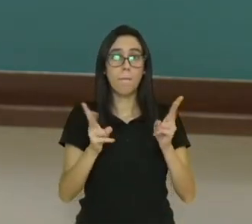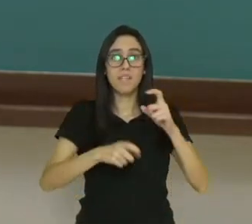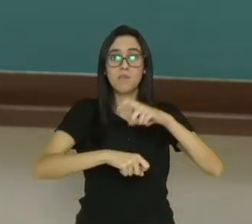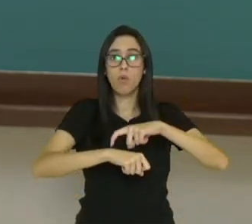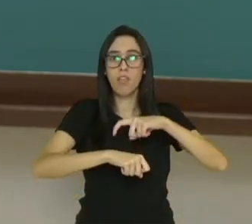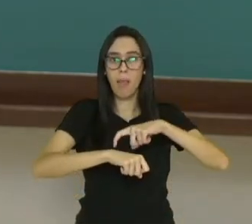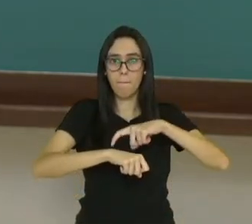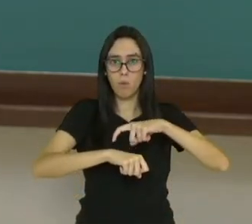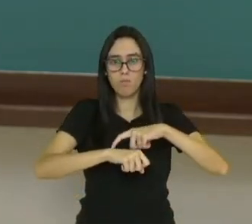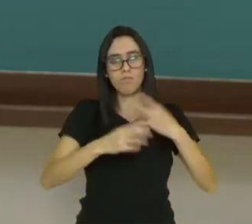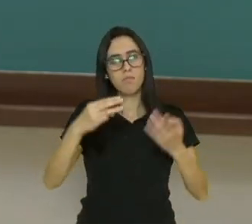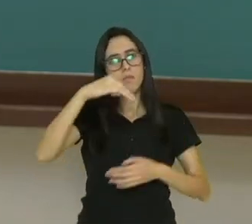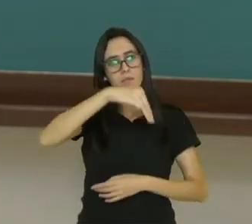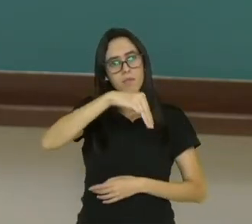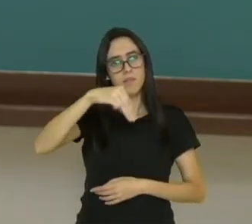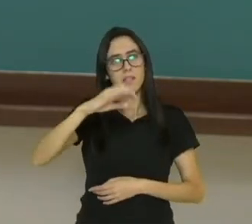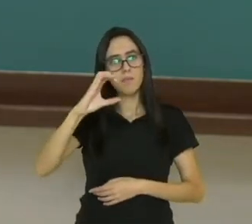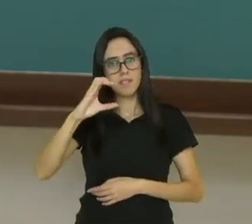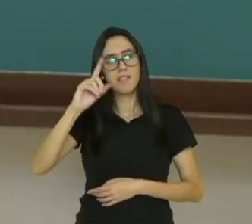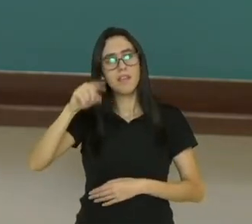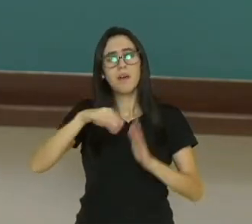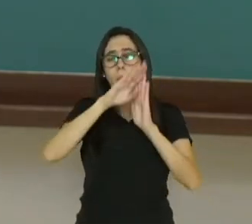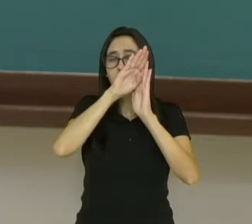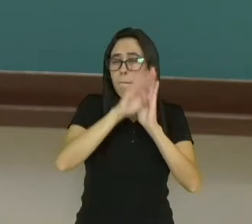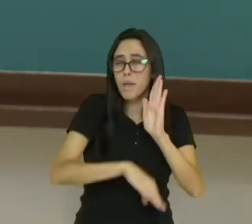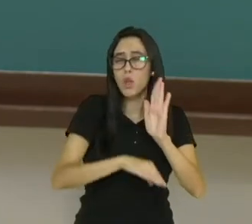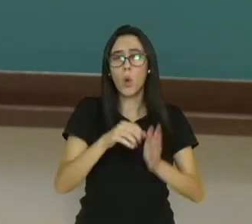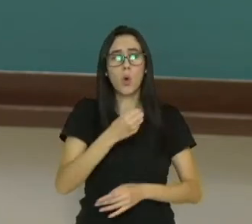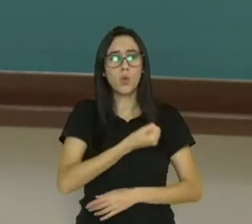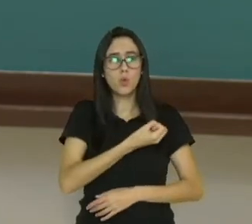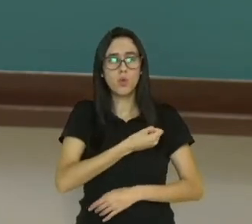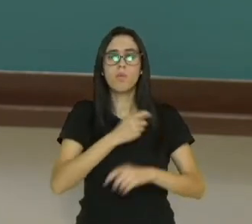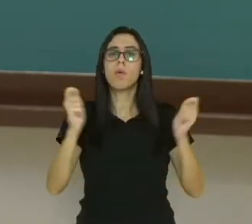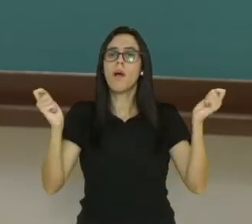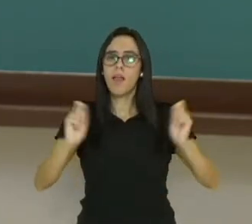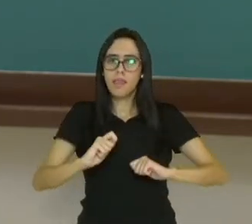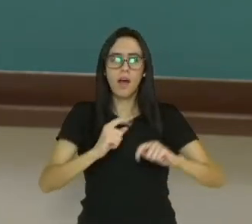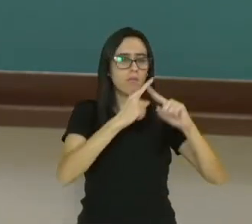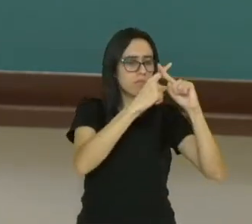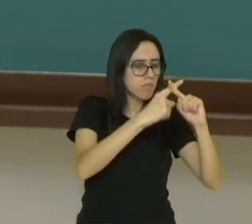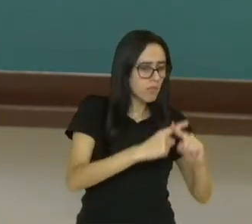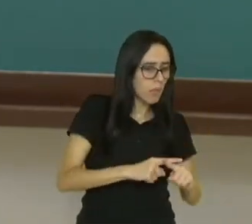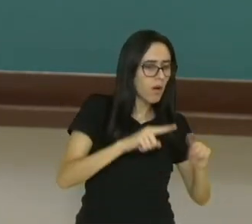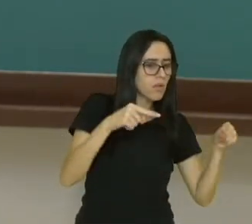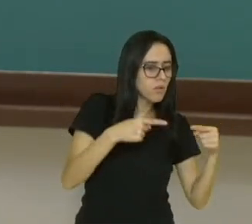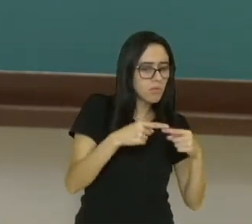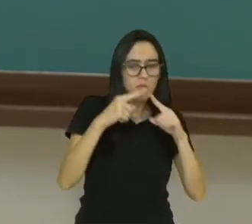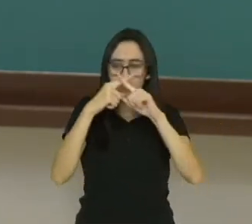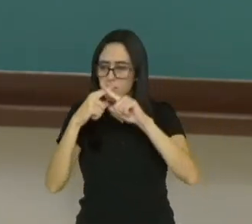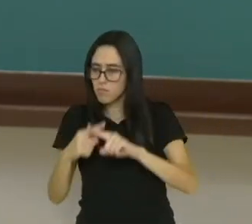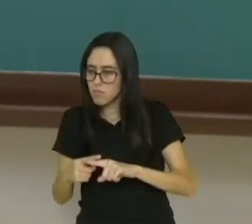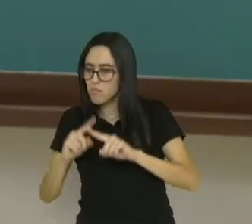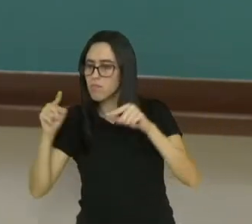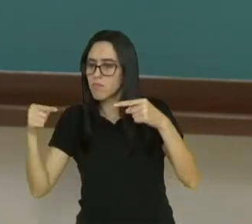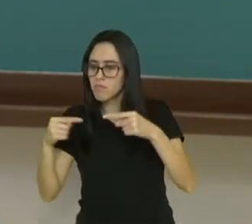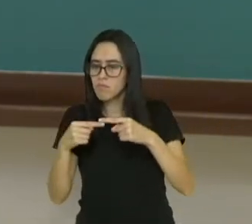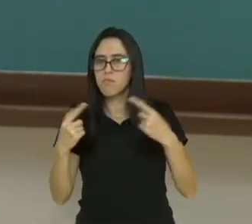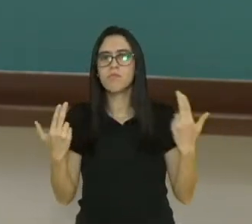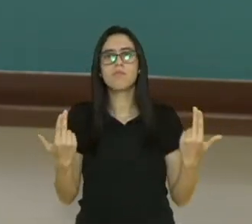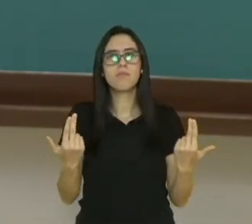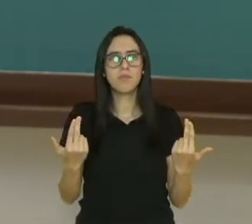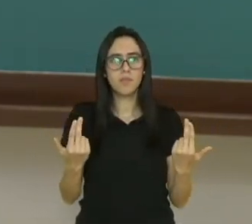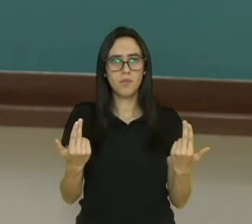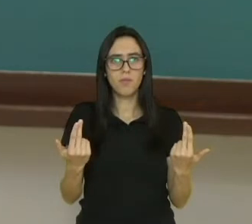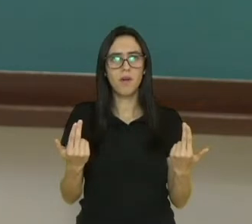mínimo múltiplo comum é o menor número que está na tabuada que ao mesmo tempo está na